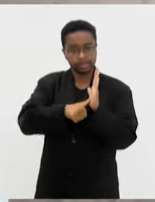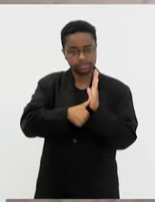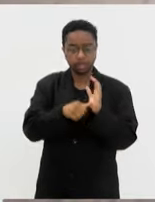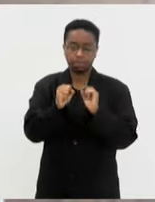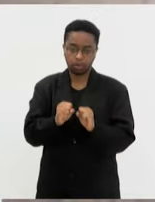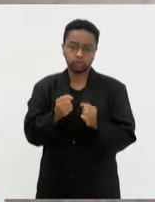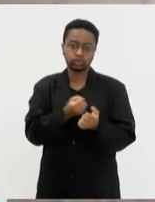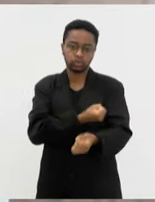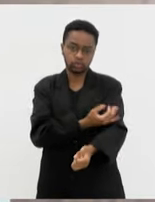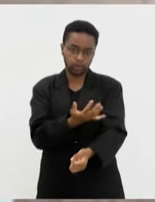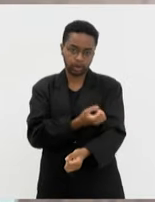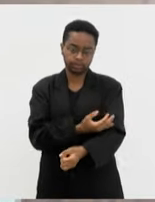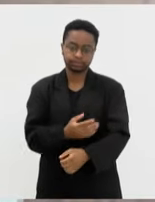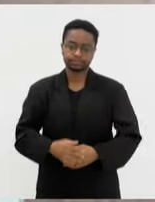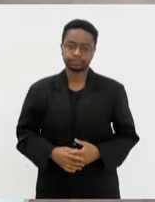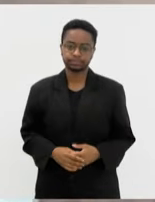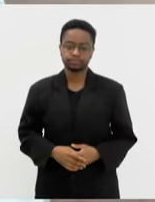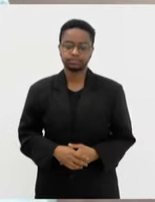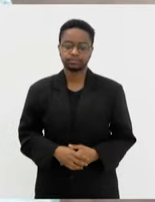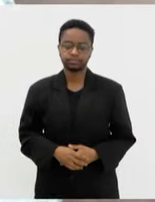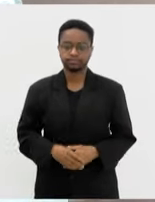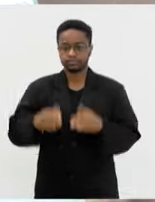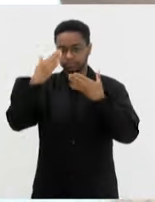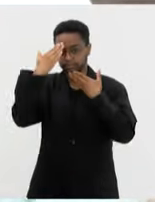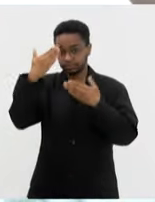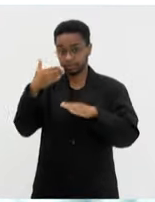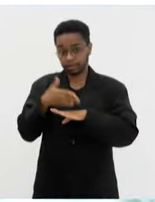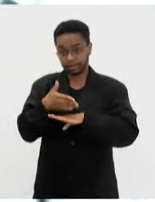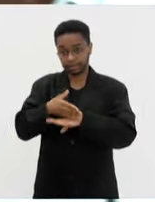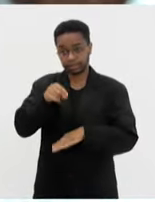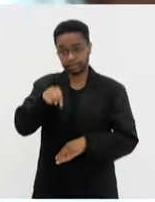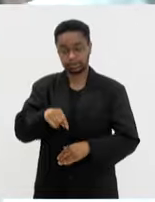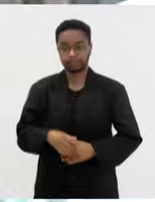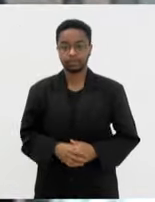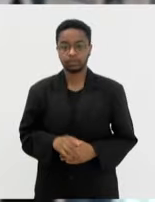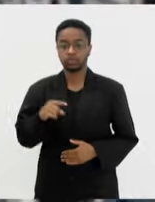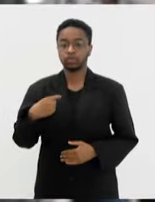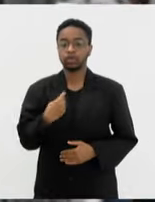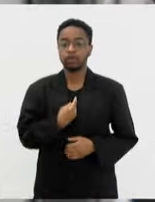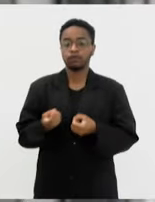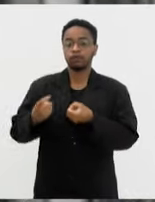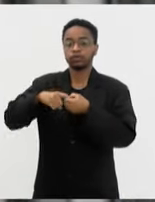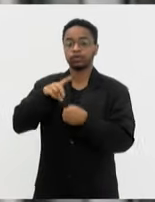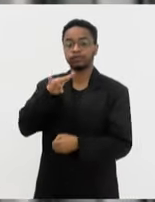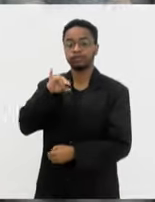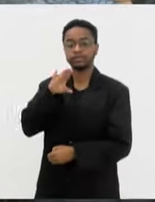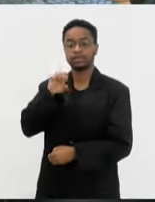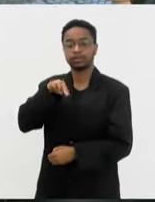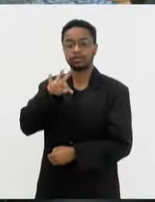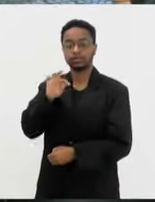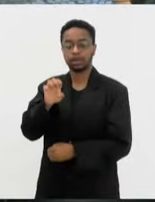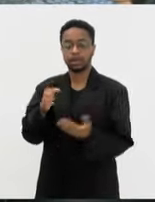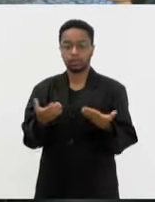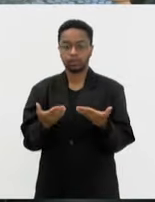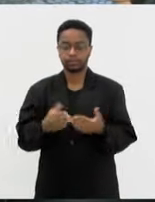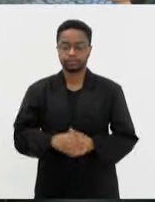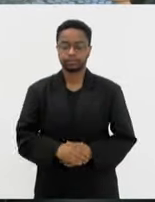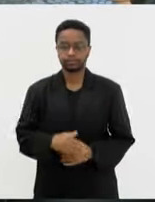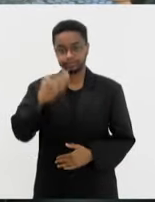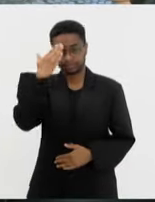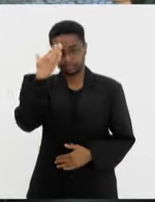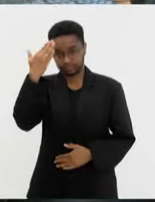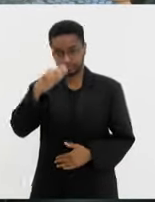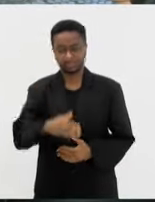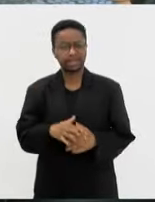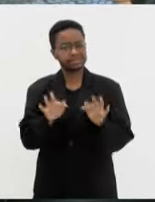entre 16 e 18 anos. Muito obrigado pela sua participação, Luiz Henrique. Voltamos com você, Vicente. Obrigado, Paulo Vitor. É